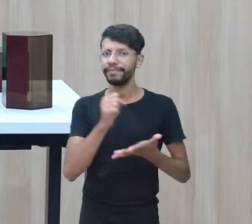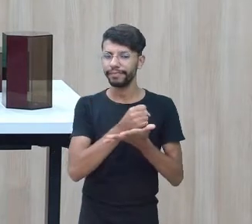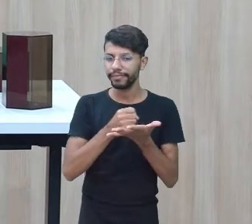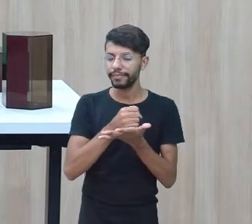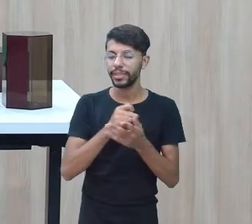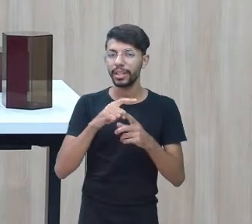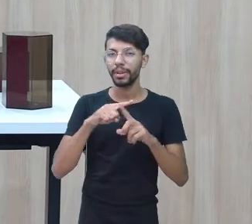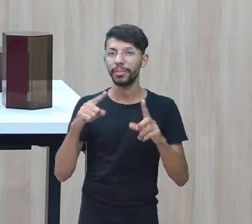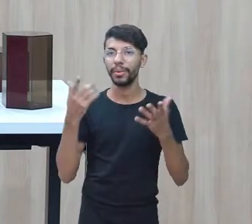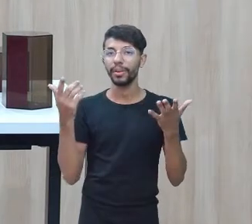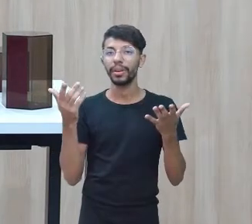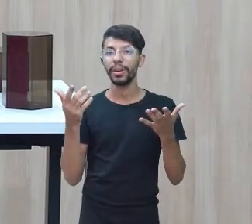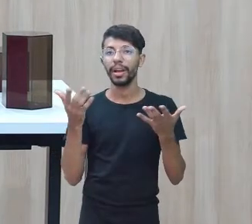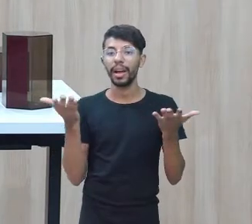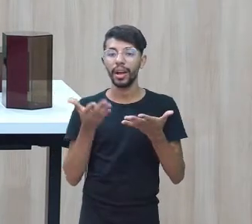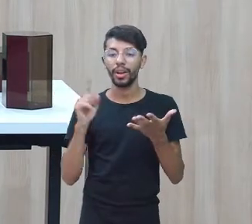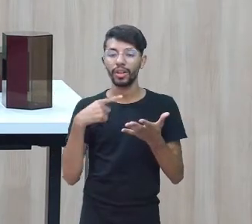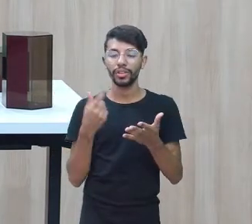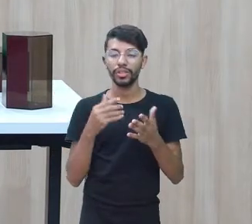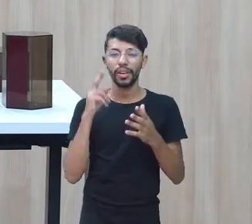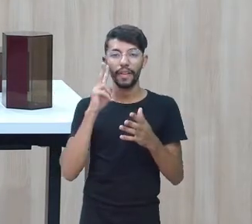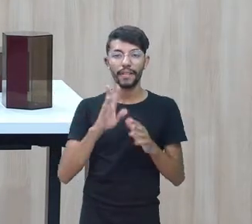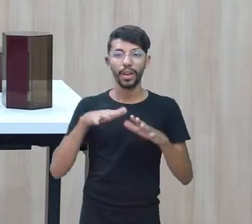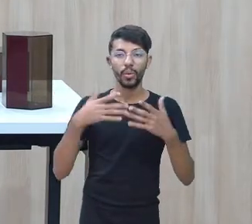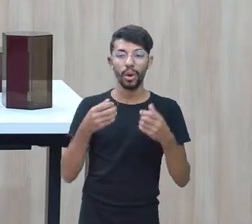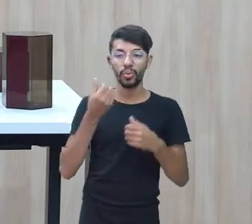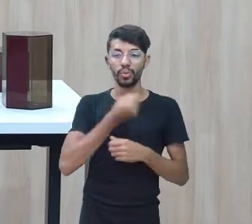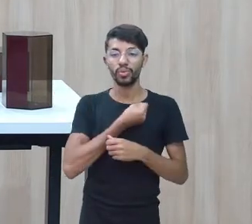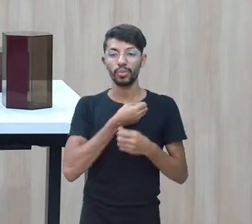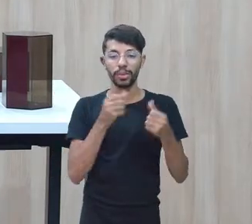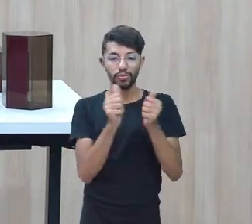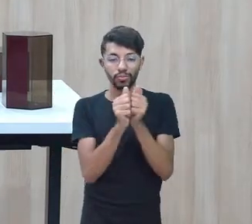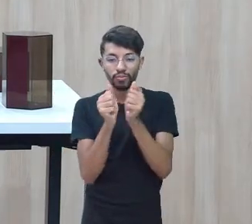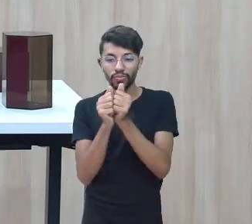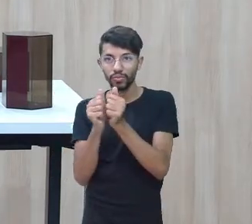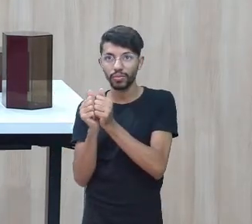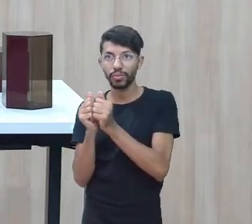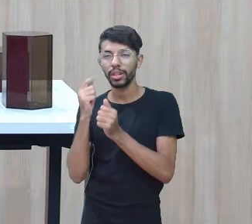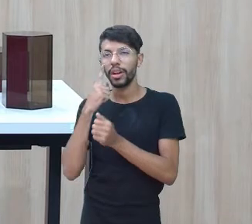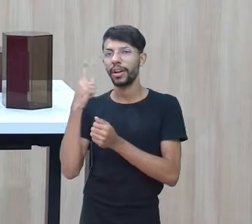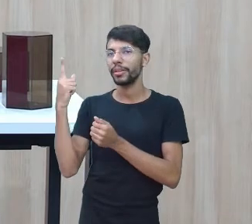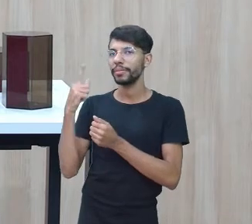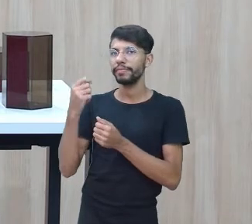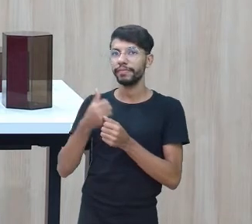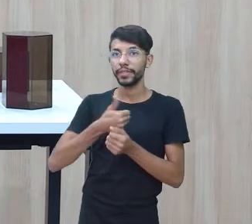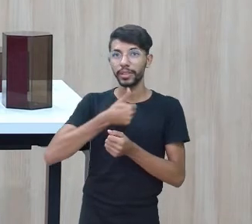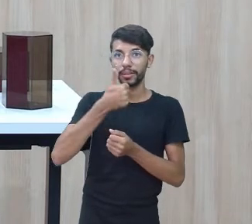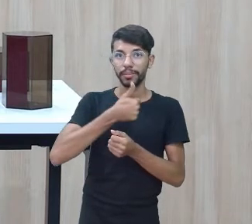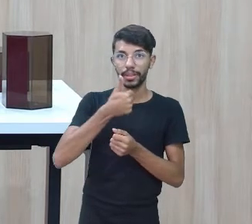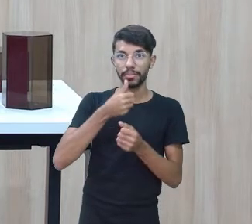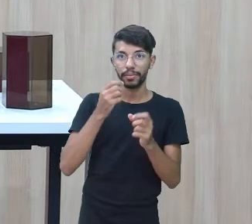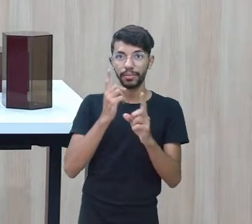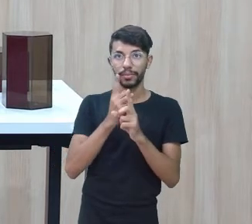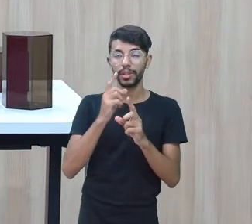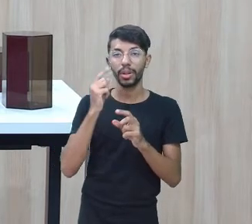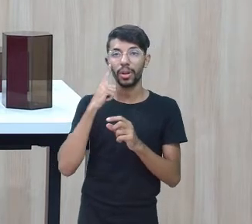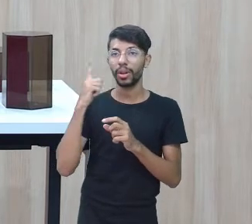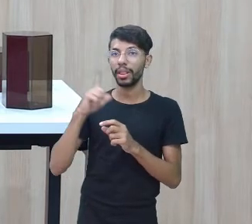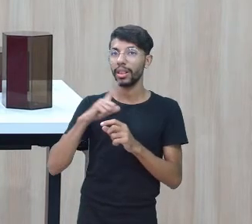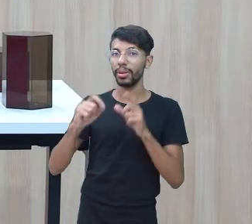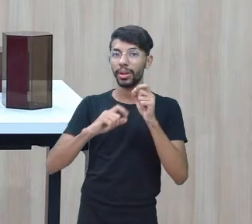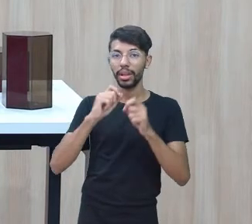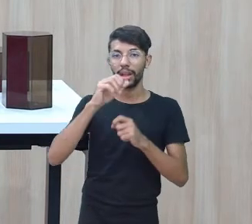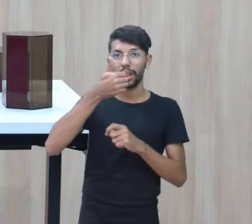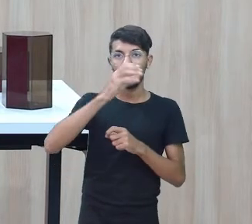quais são os números que estão coladinhos. Então, nesse primeiro encontro aqui, ó, eu tenho em cima do